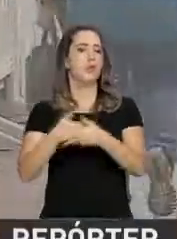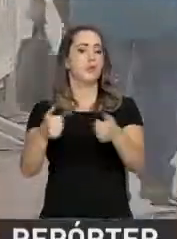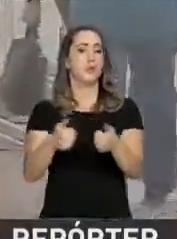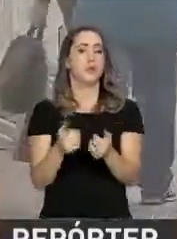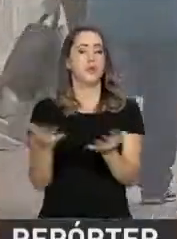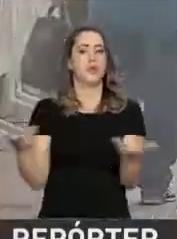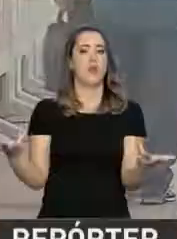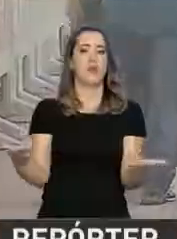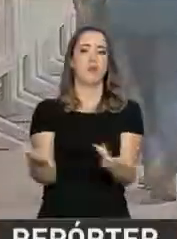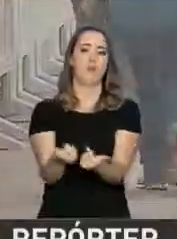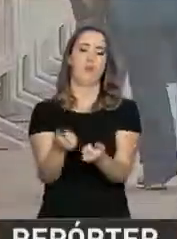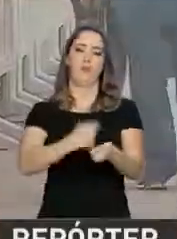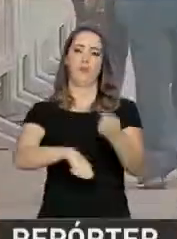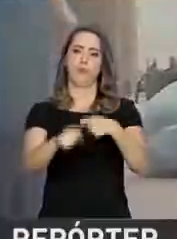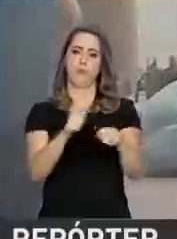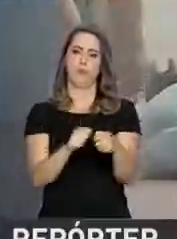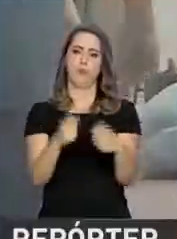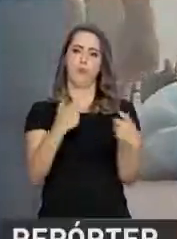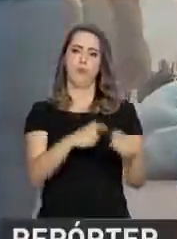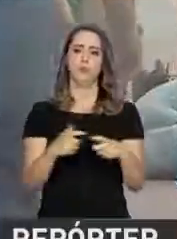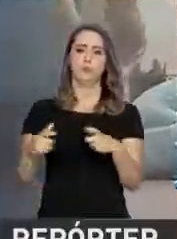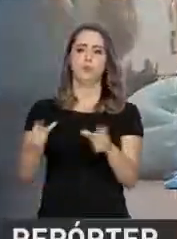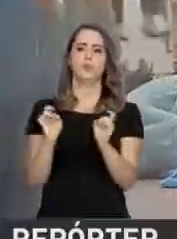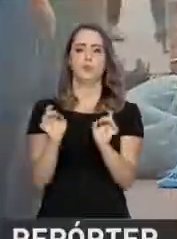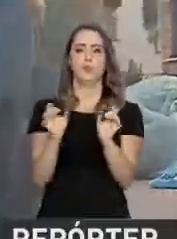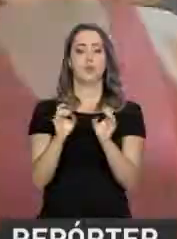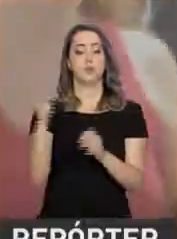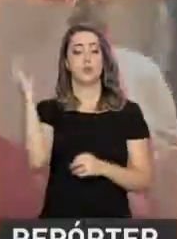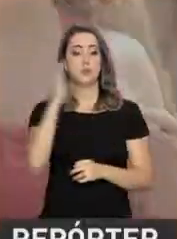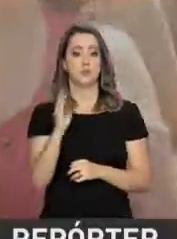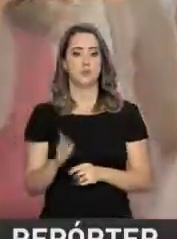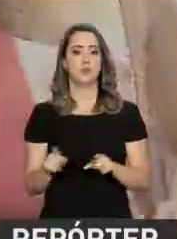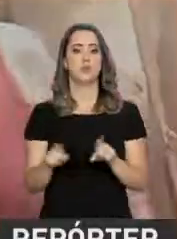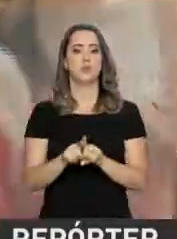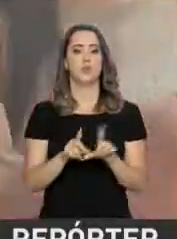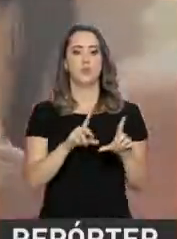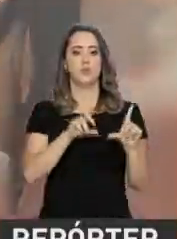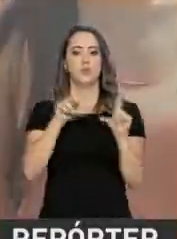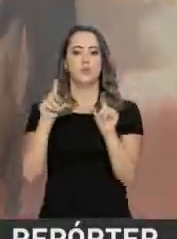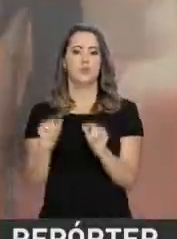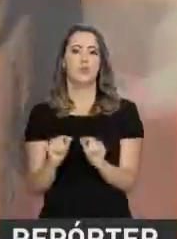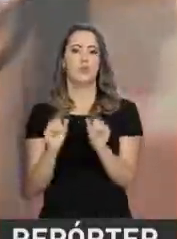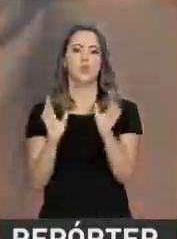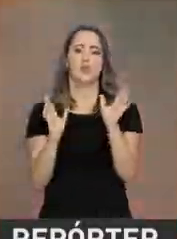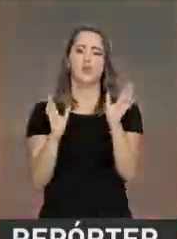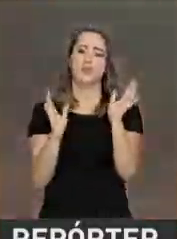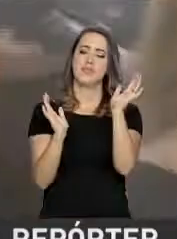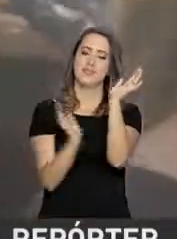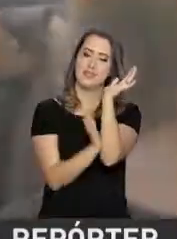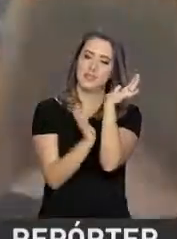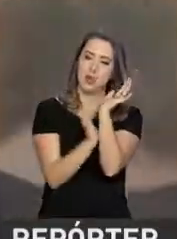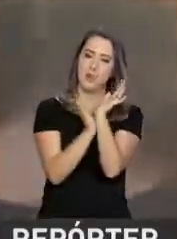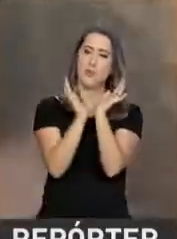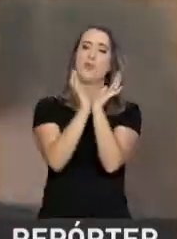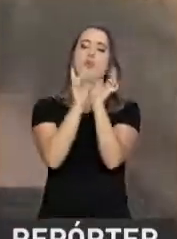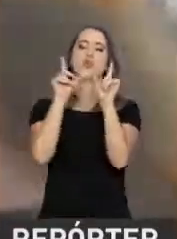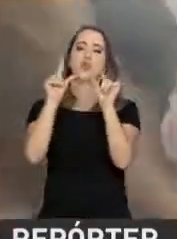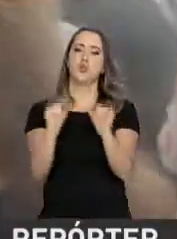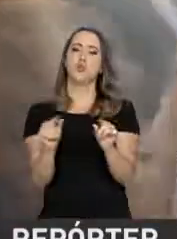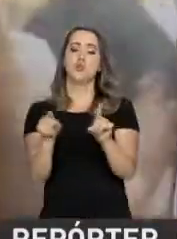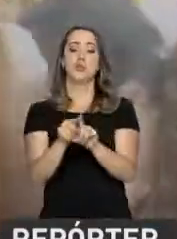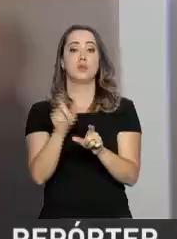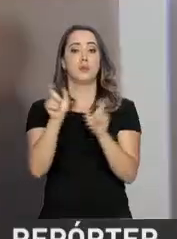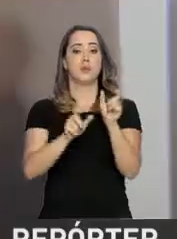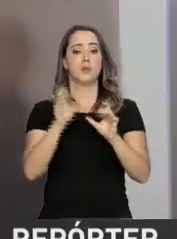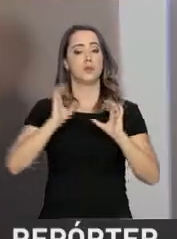eficiência da economia e do ambiente de negócios do país além de reduzir a burocracia o setor privado e para o